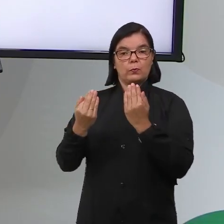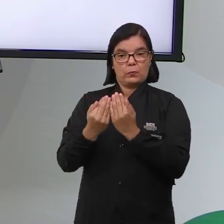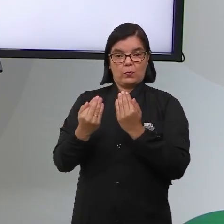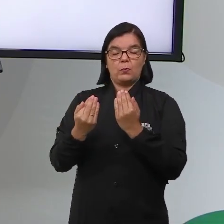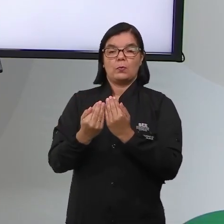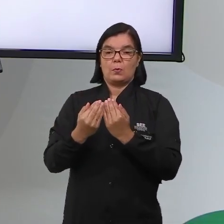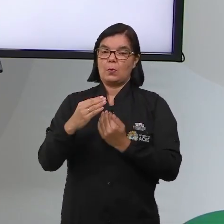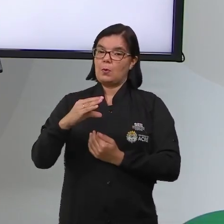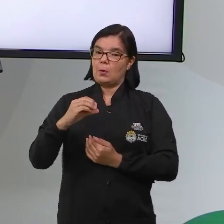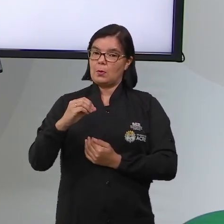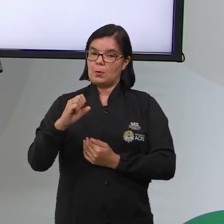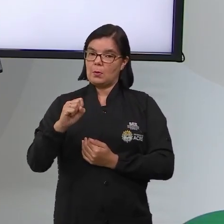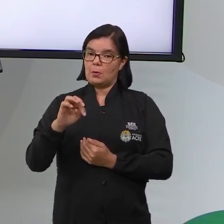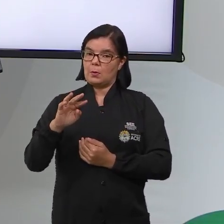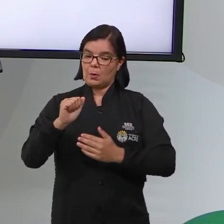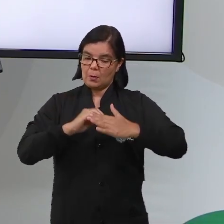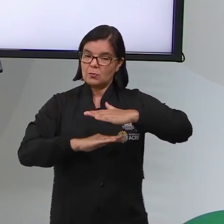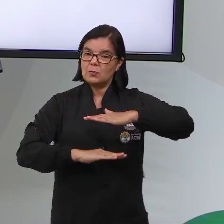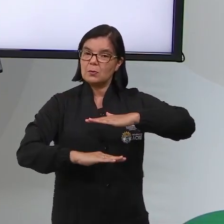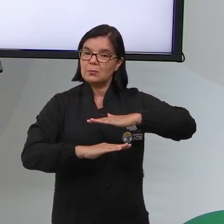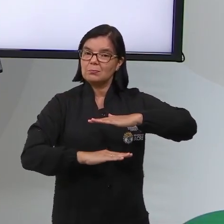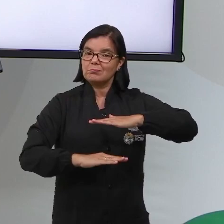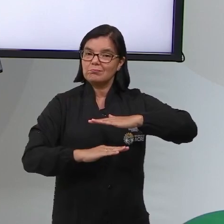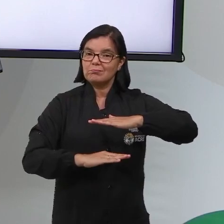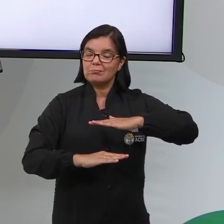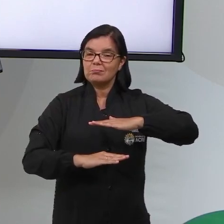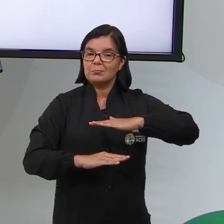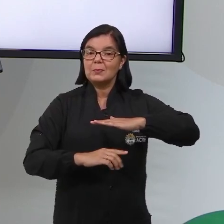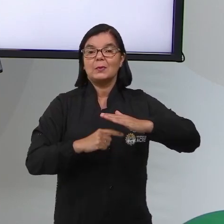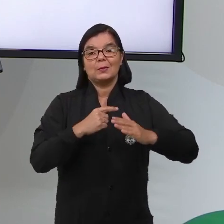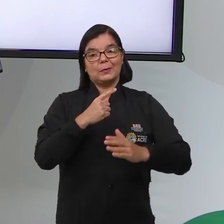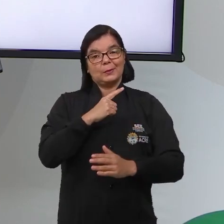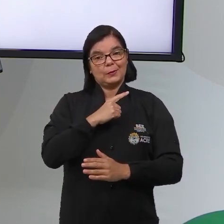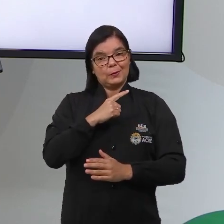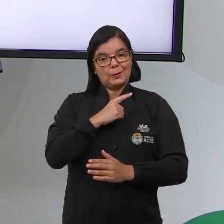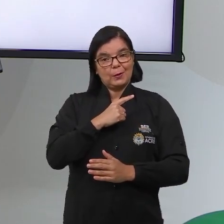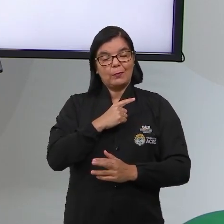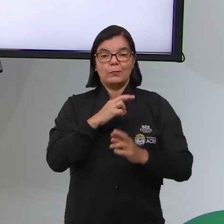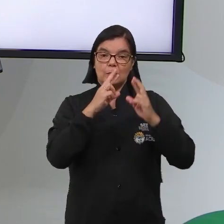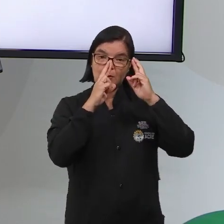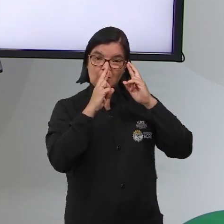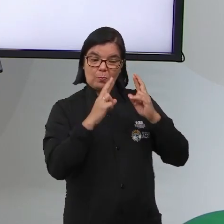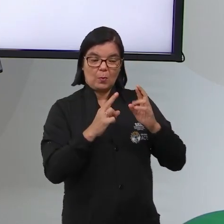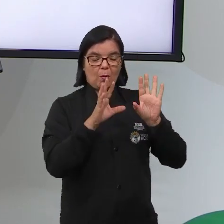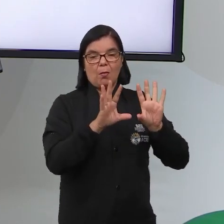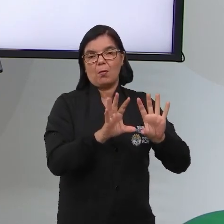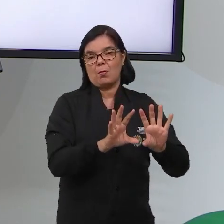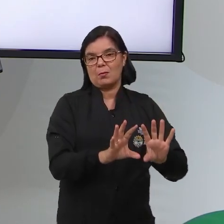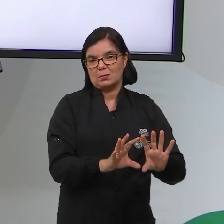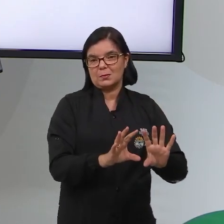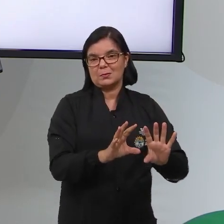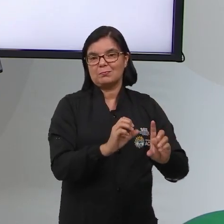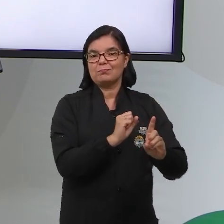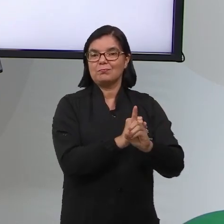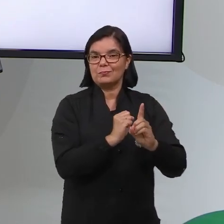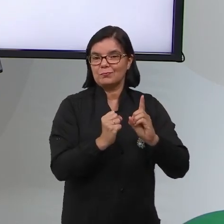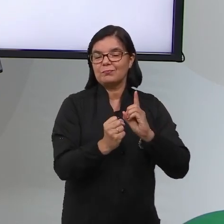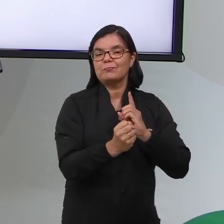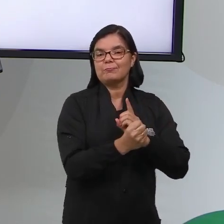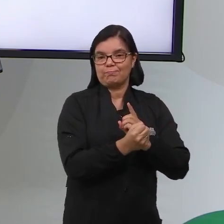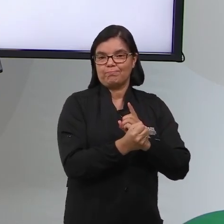uma casta inferior, então eu serei tratado naquele contexto social